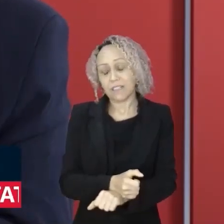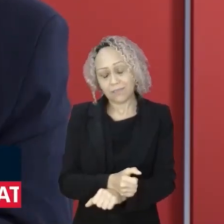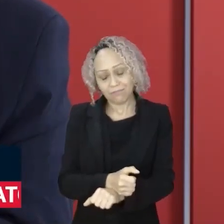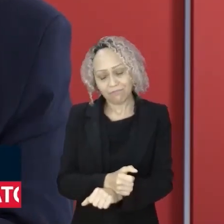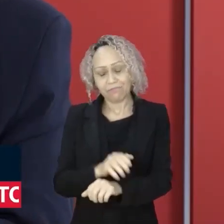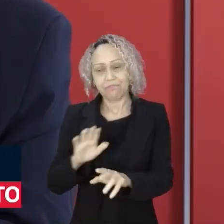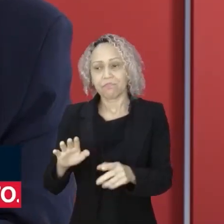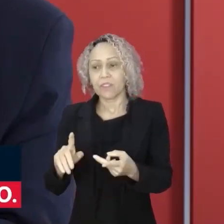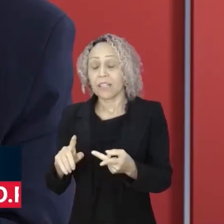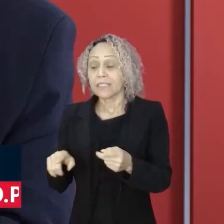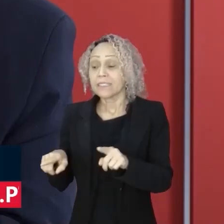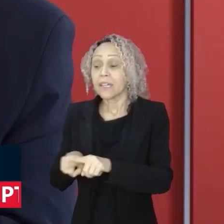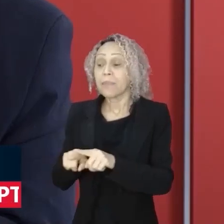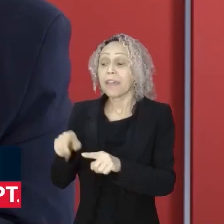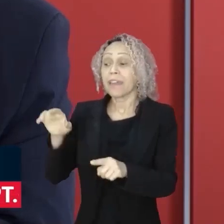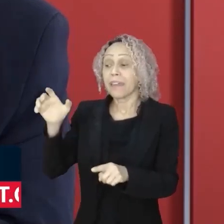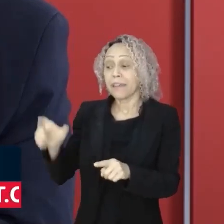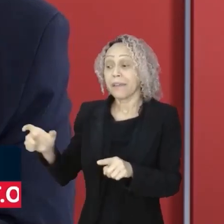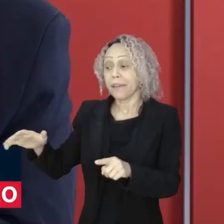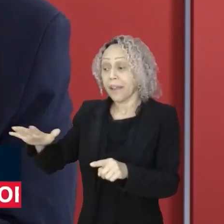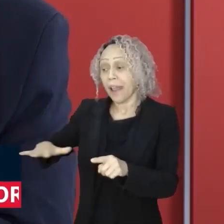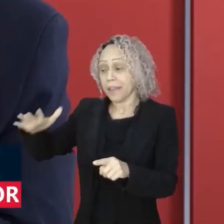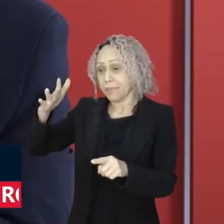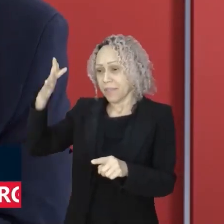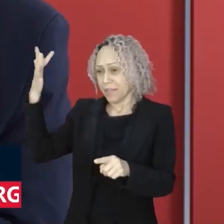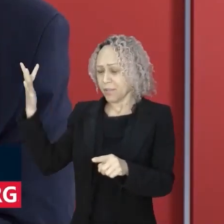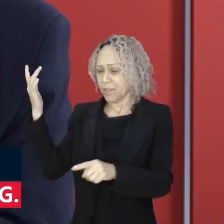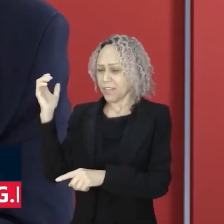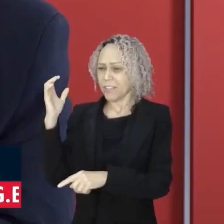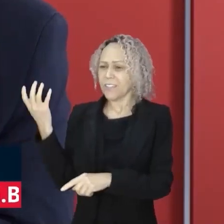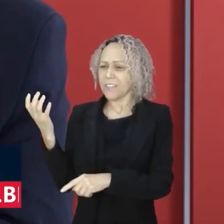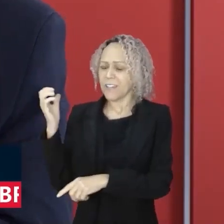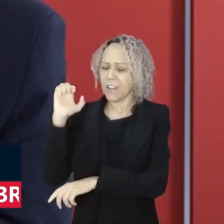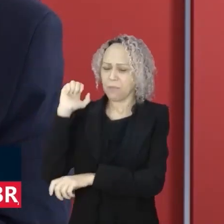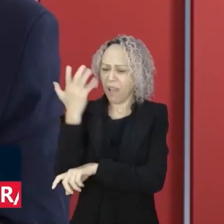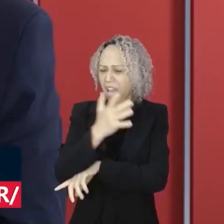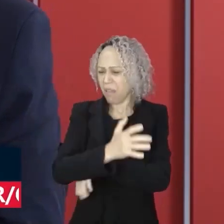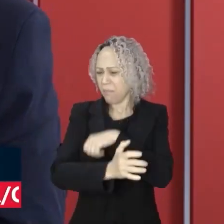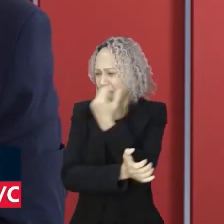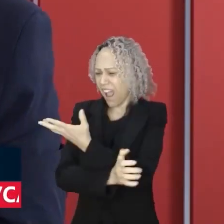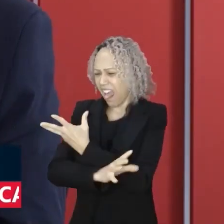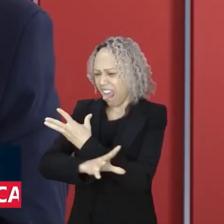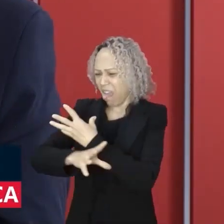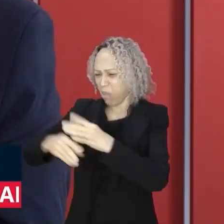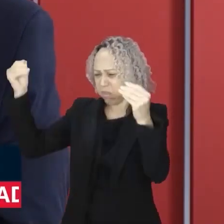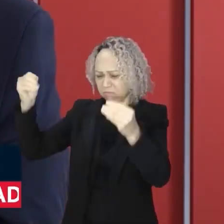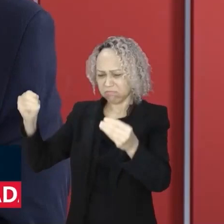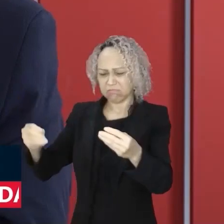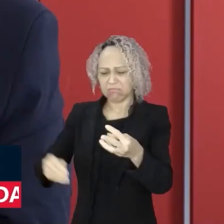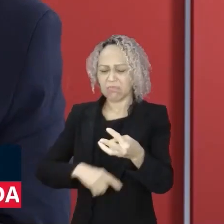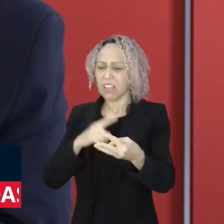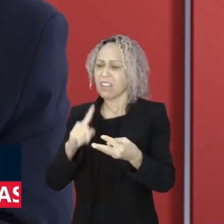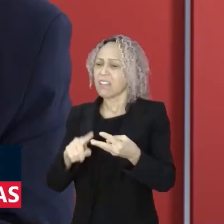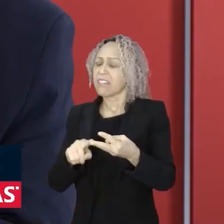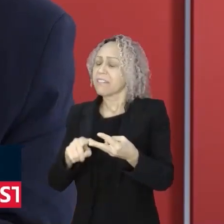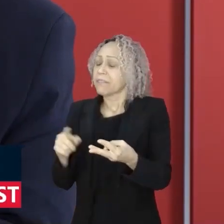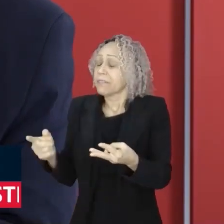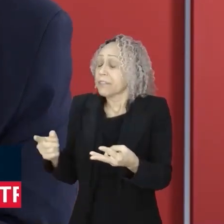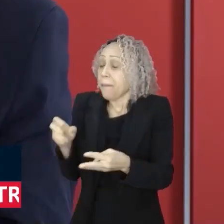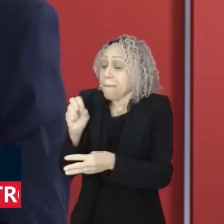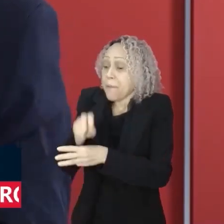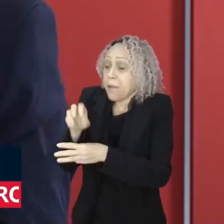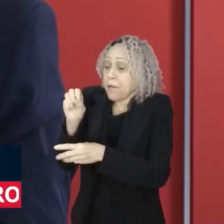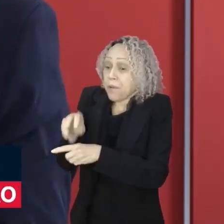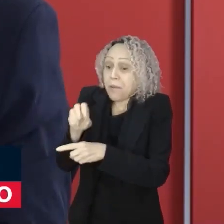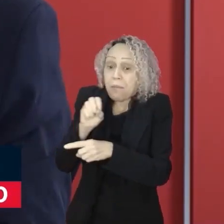ambiente. Aquele que quer meter veneno, nem que isso ocasione câncer e tantas dificuldades. Aquele que quer